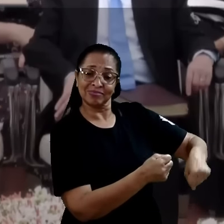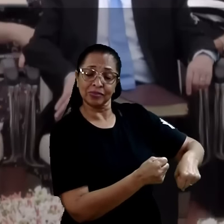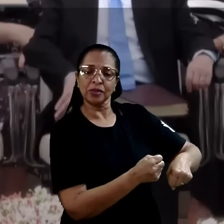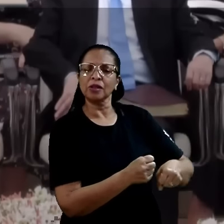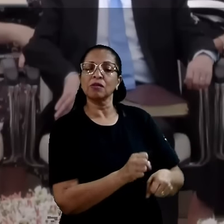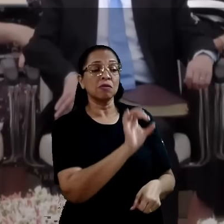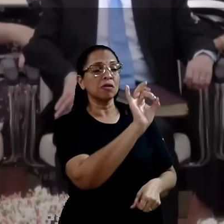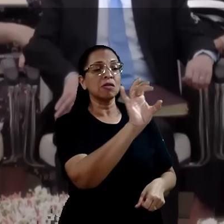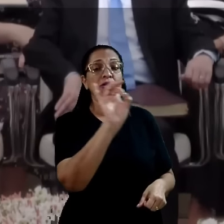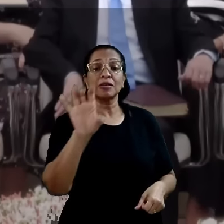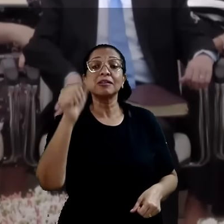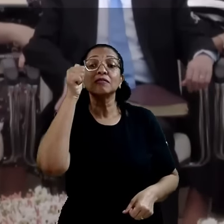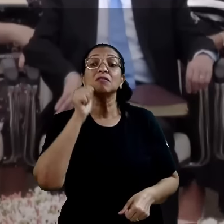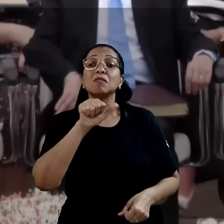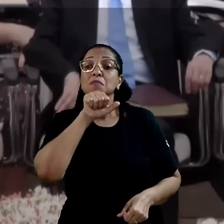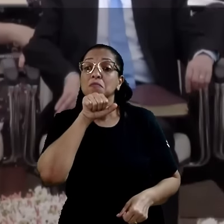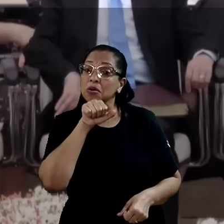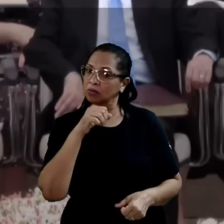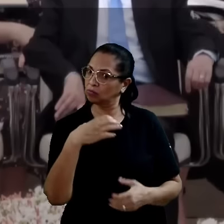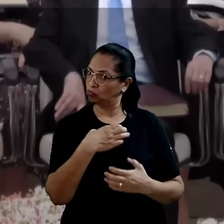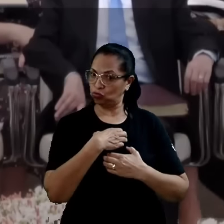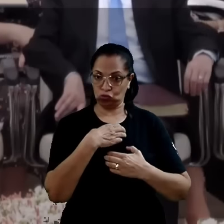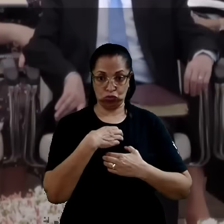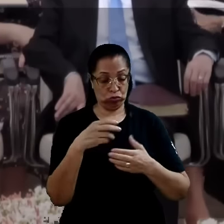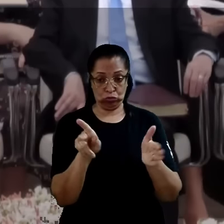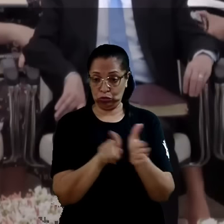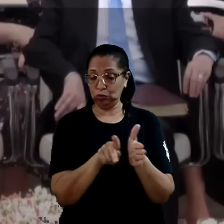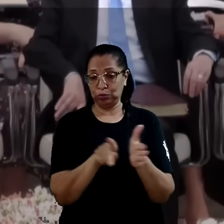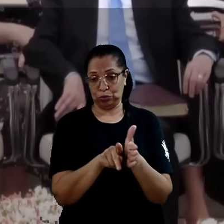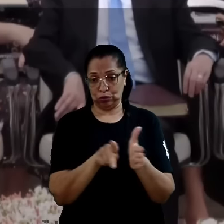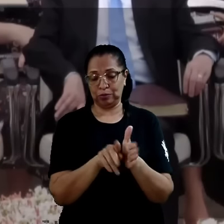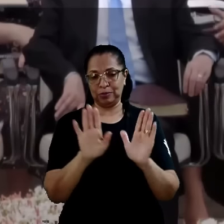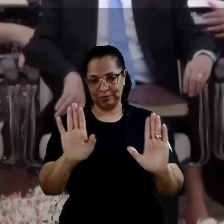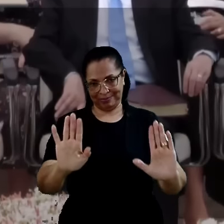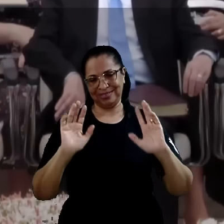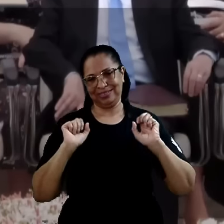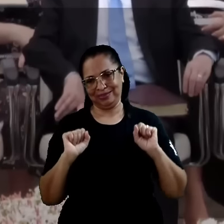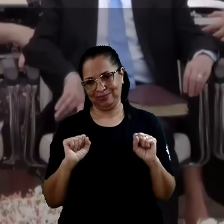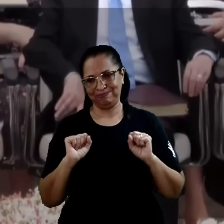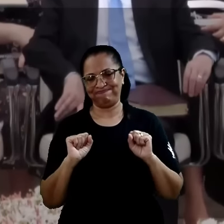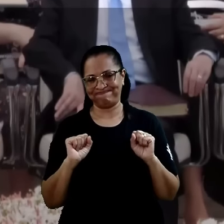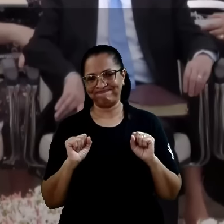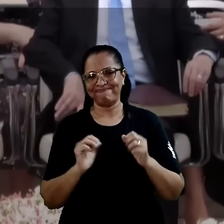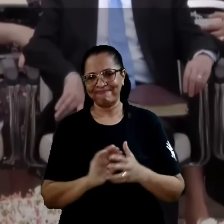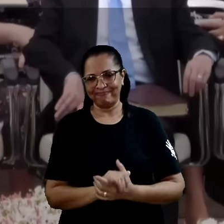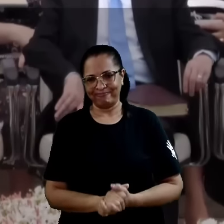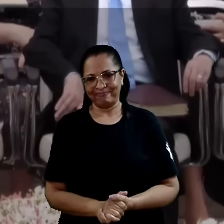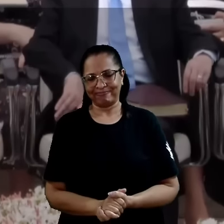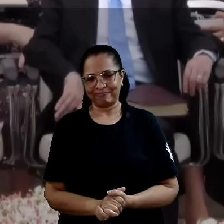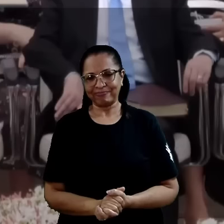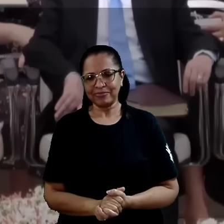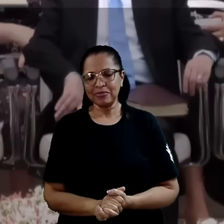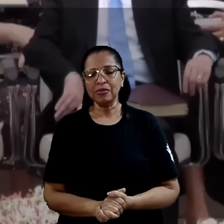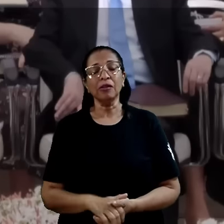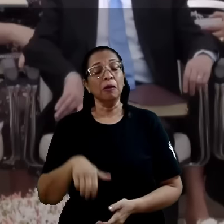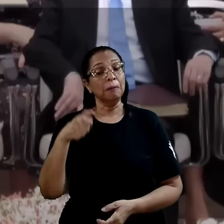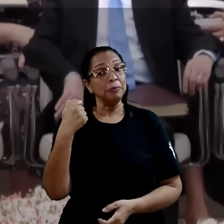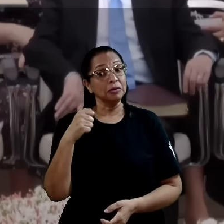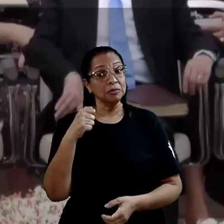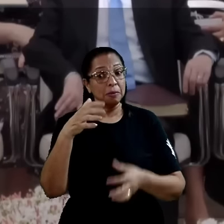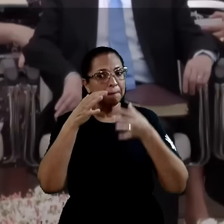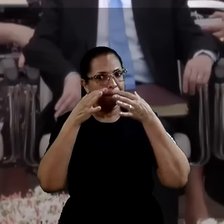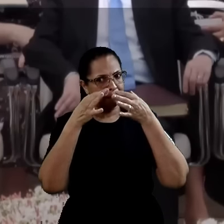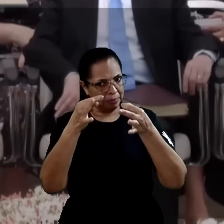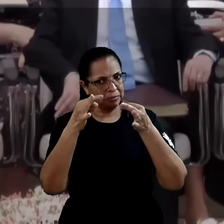que nós estamos alimentando estas memórias e nos esquecendo de outras Deus me deu revelações nessa madrugada tão